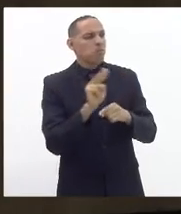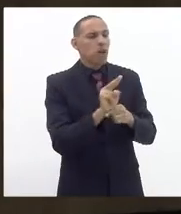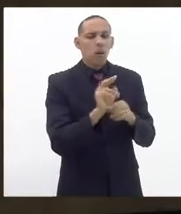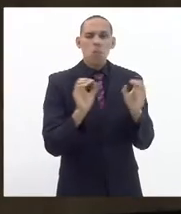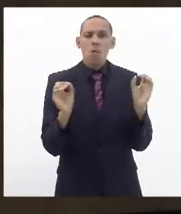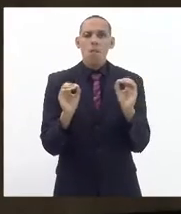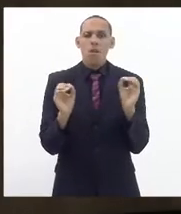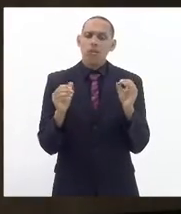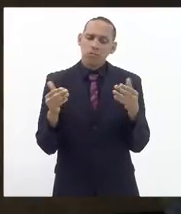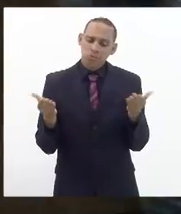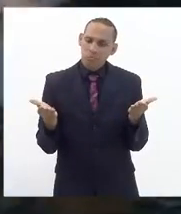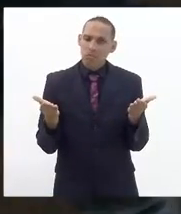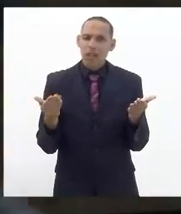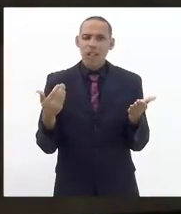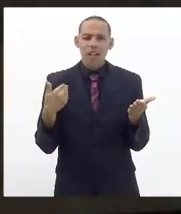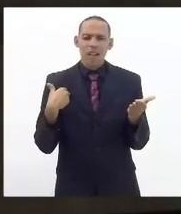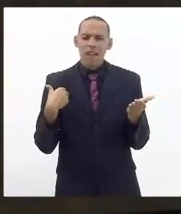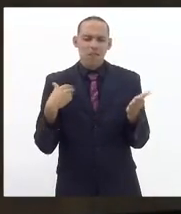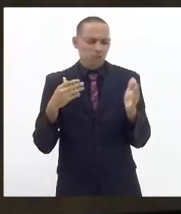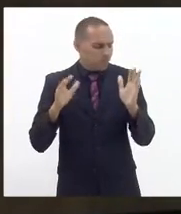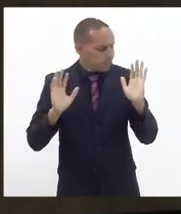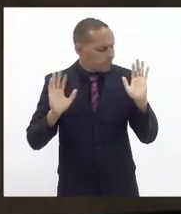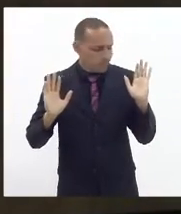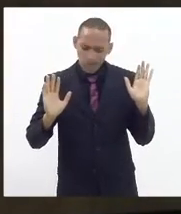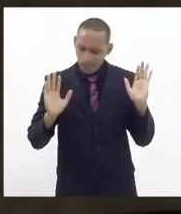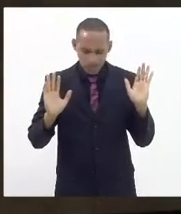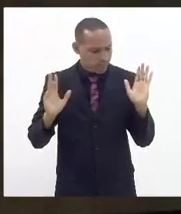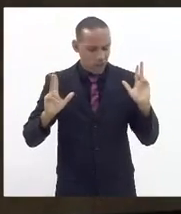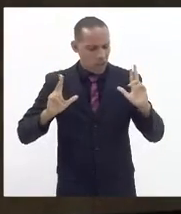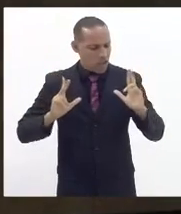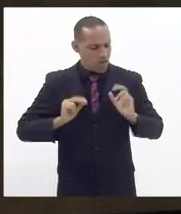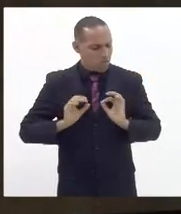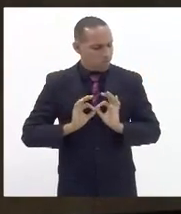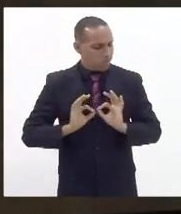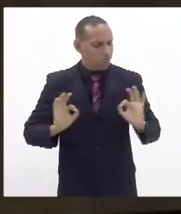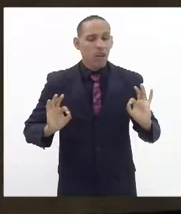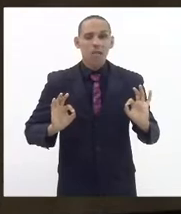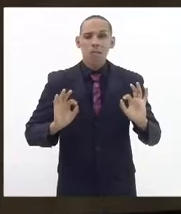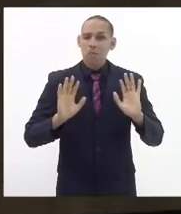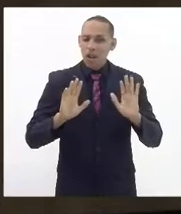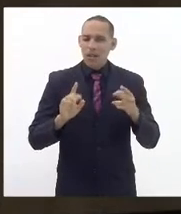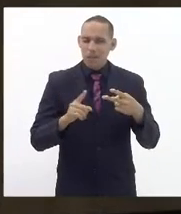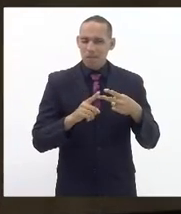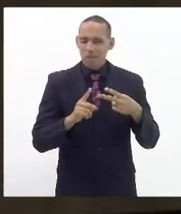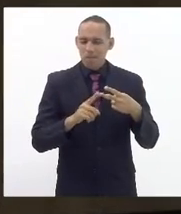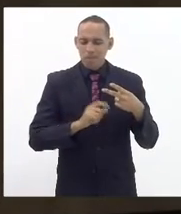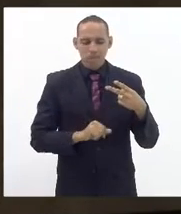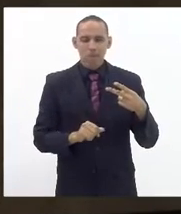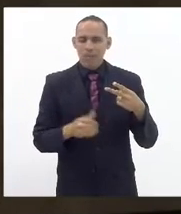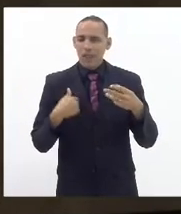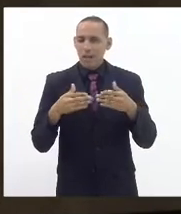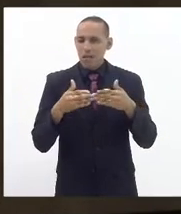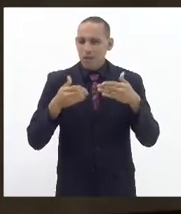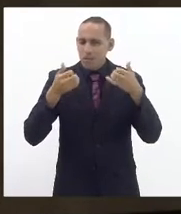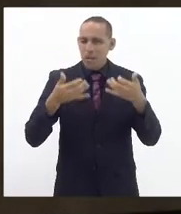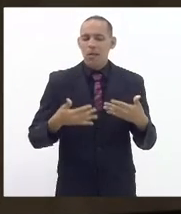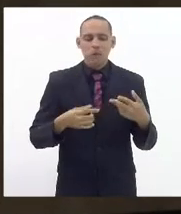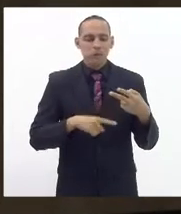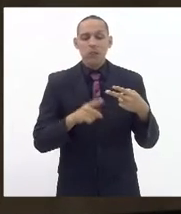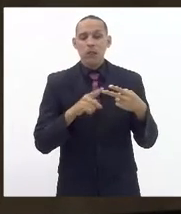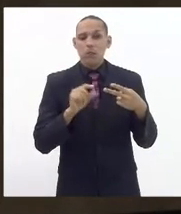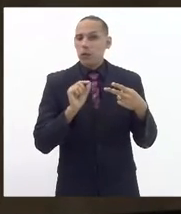de poder. Pois bem, eu não vou entrar na seara do mérito da questão, mas eu vou para o segundo ponto do meu pela ordem, que